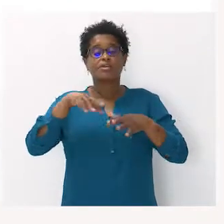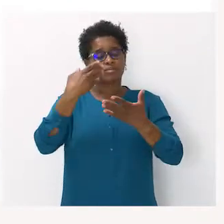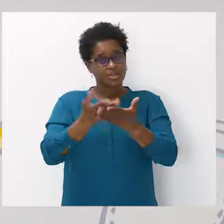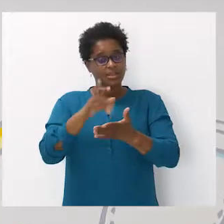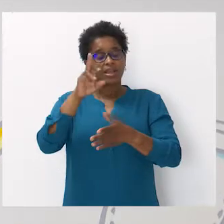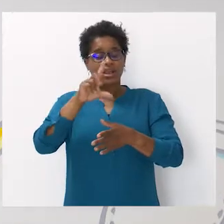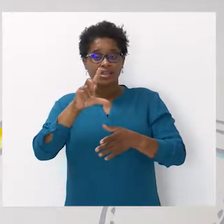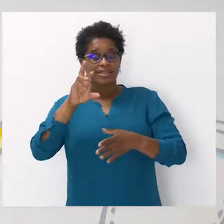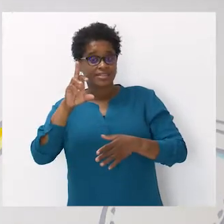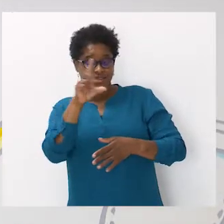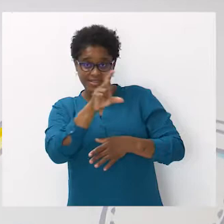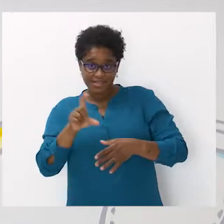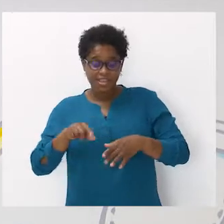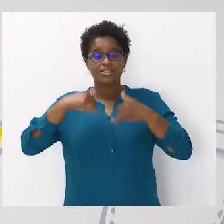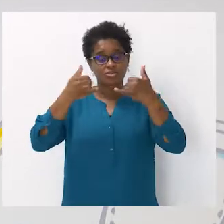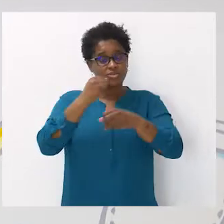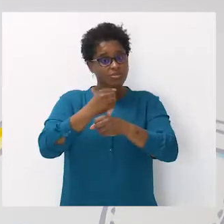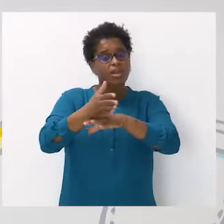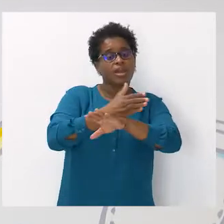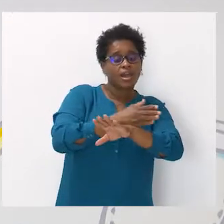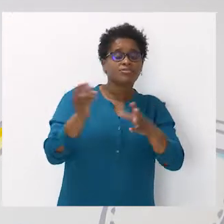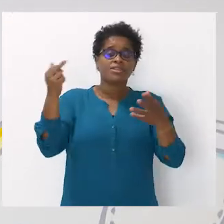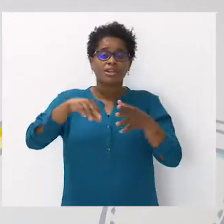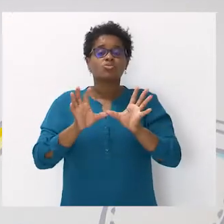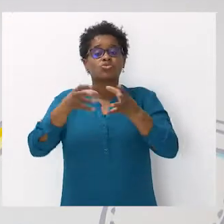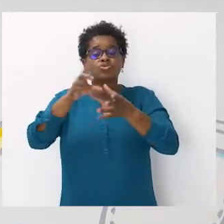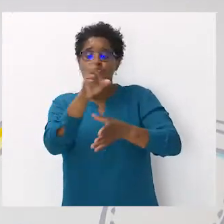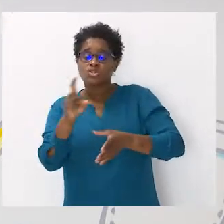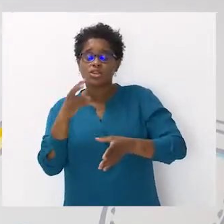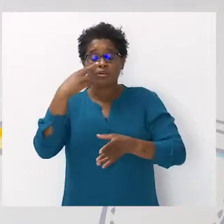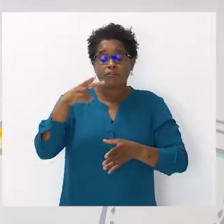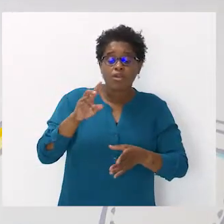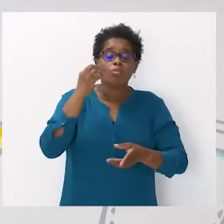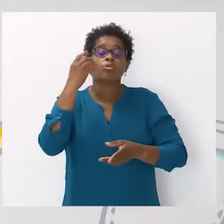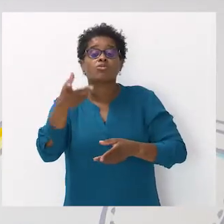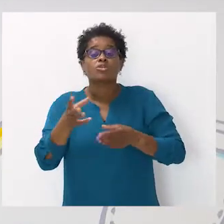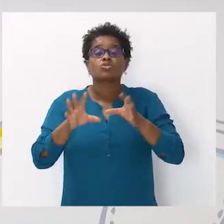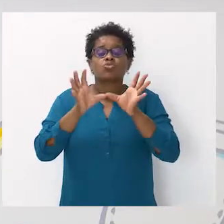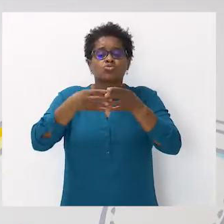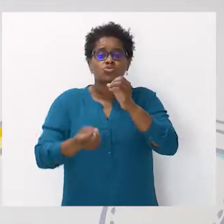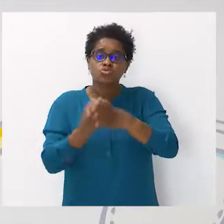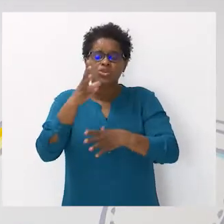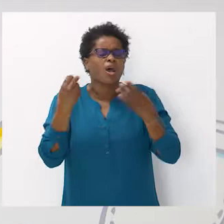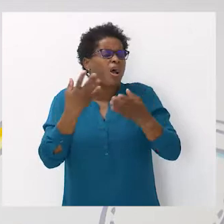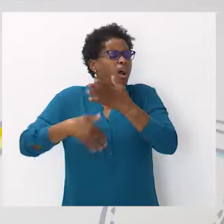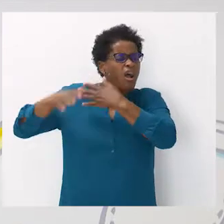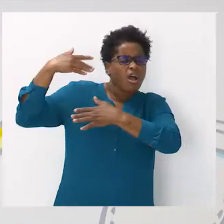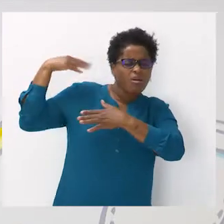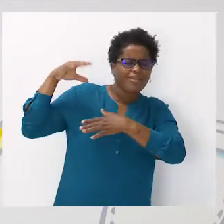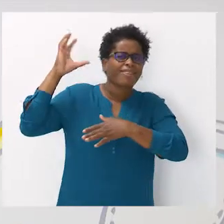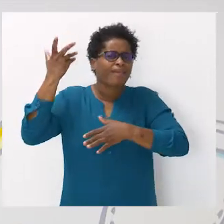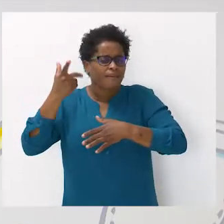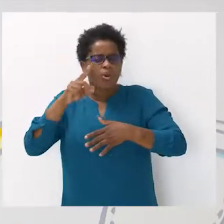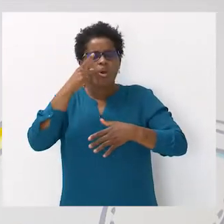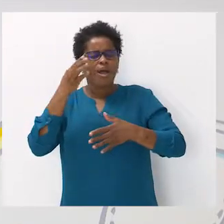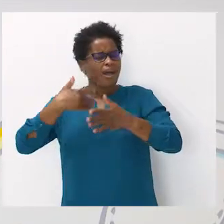exercícios. Bom, é assim, antes de nós entrarmos no conjunto Z, vamos ver como esse conjunto surgiu. Há muito tempo atrás, o homem